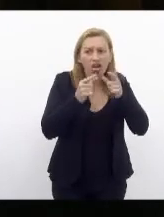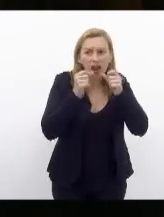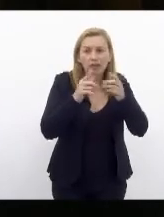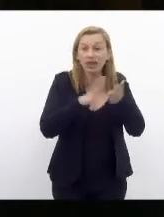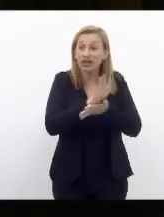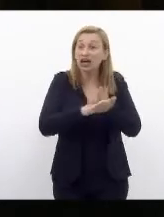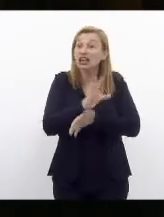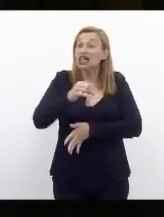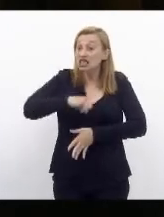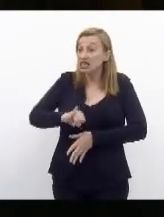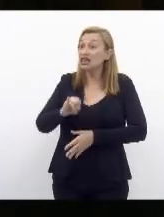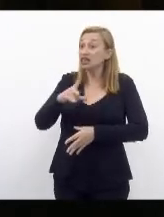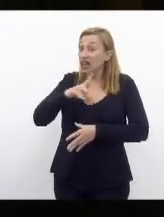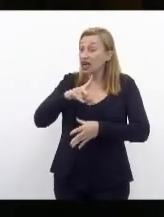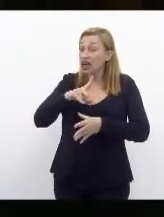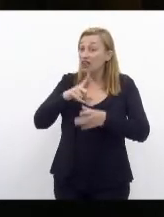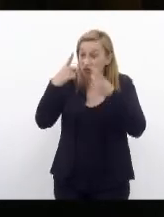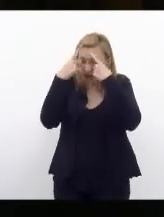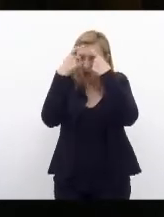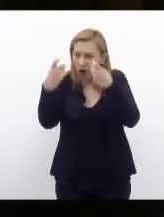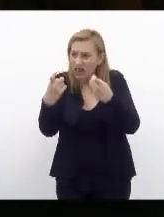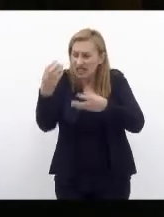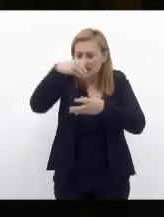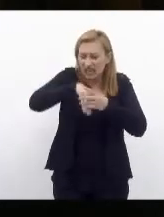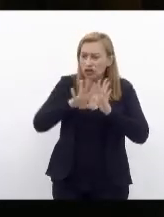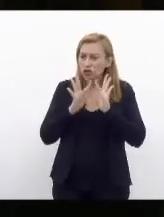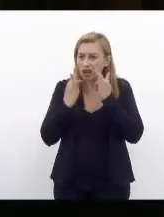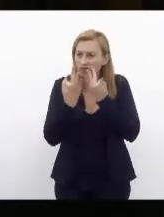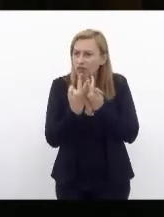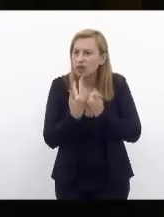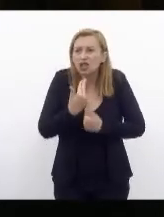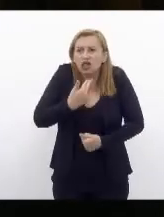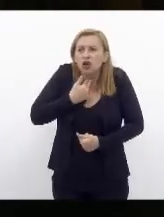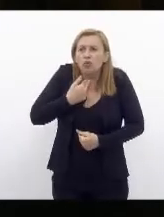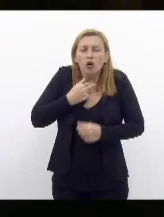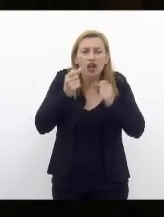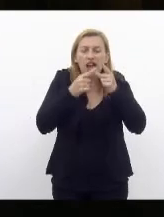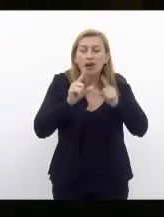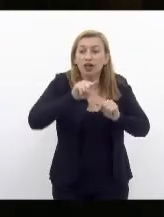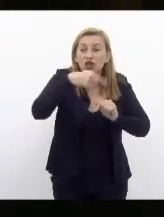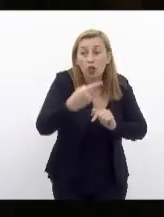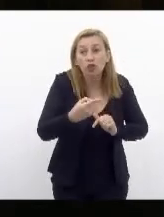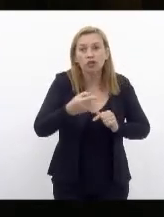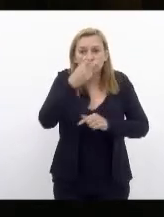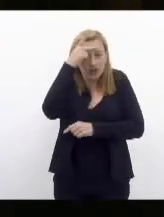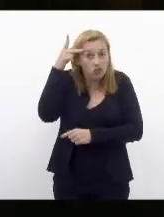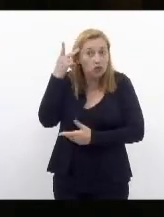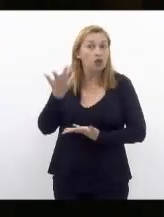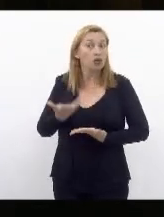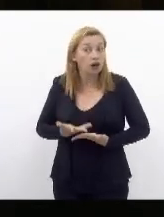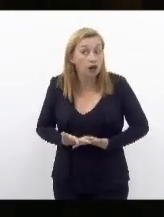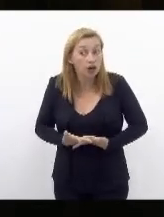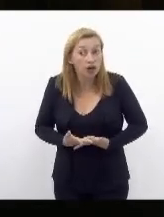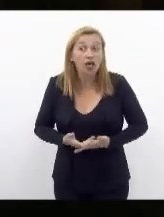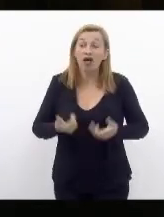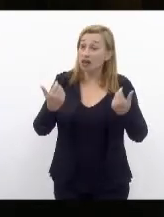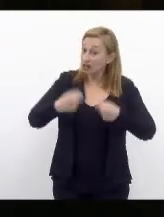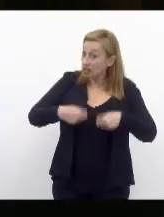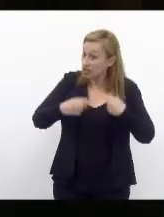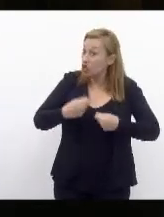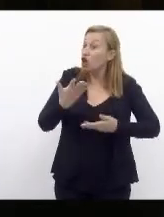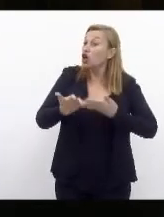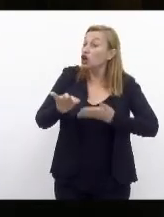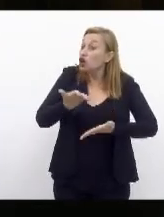de agressão doméstica, de violência efetiva contra as mulheres, é necessário que